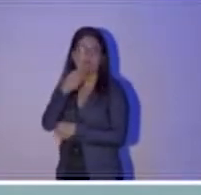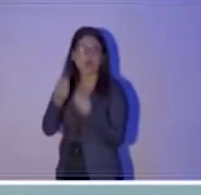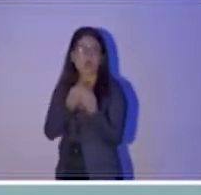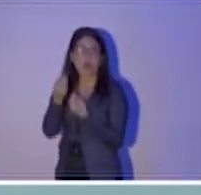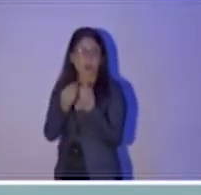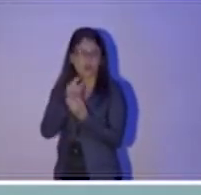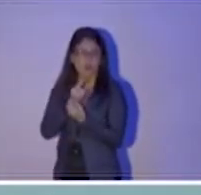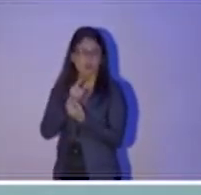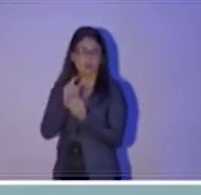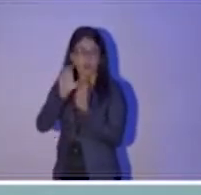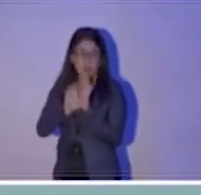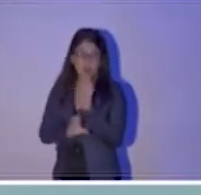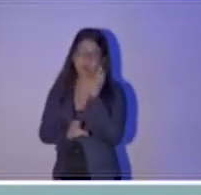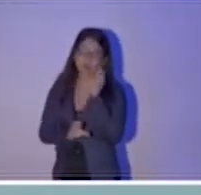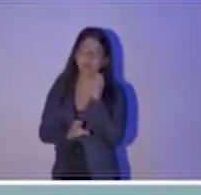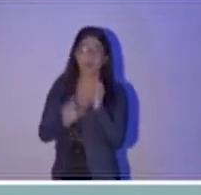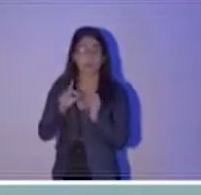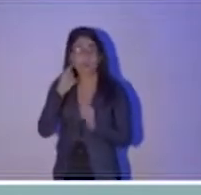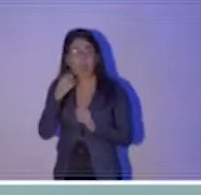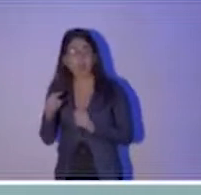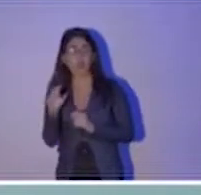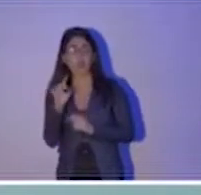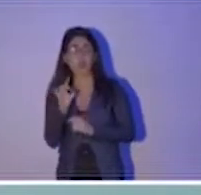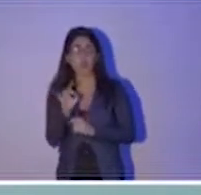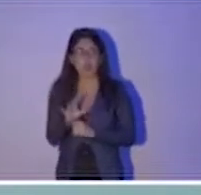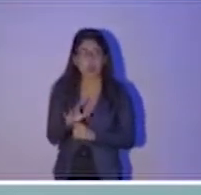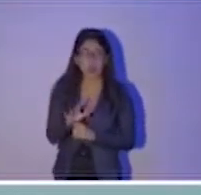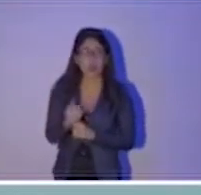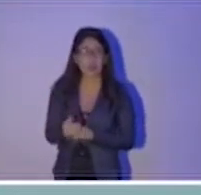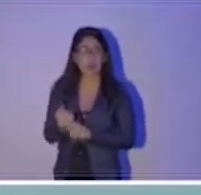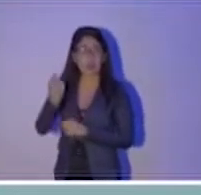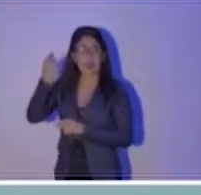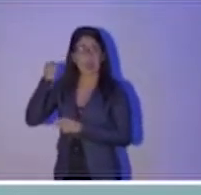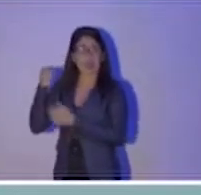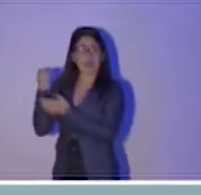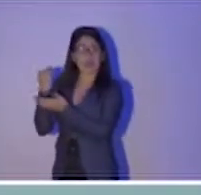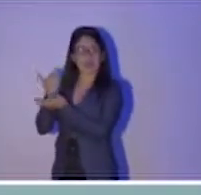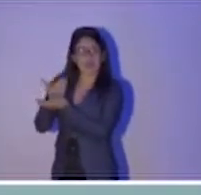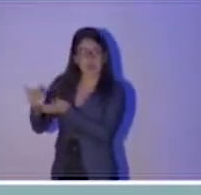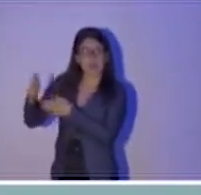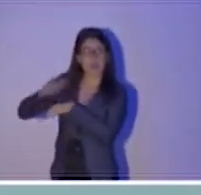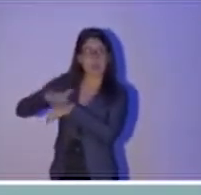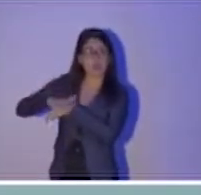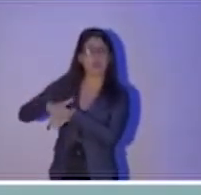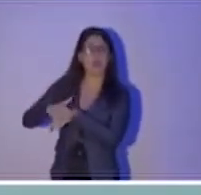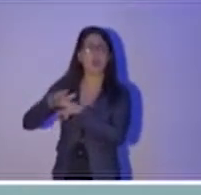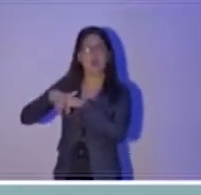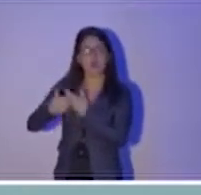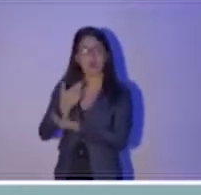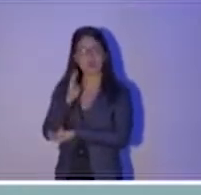visto não só que muitas das coisas que começaram a ser feitas por causa da base, por causa